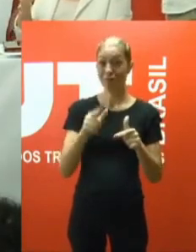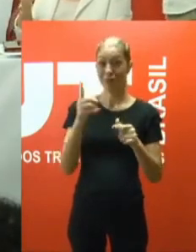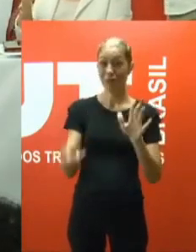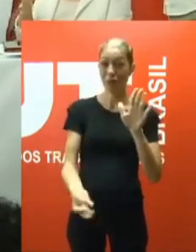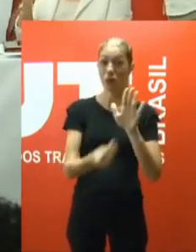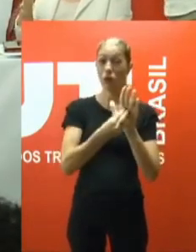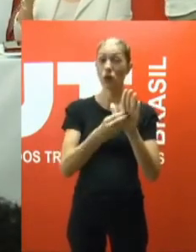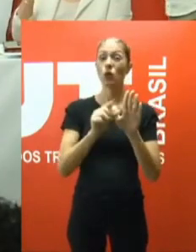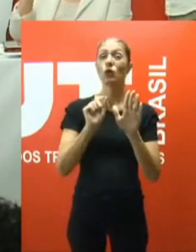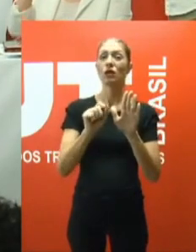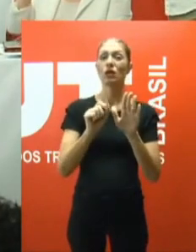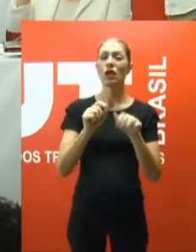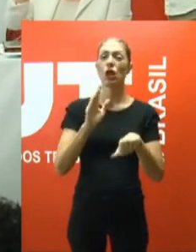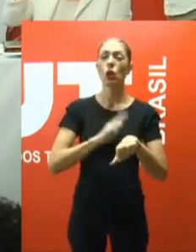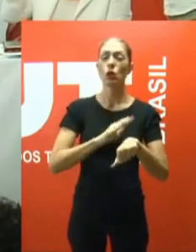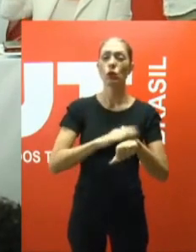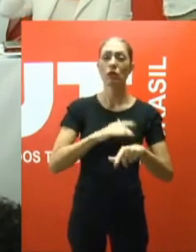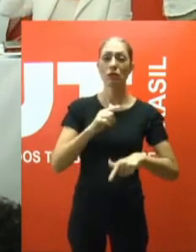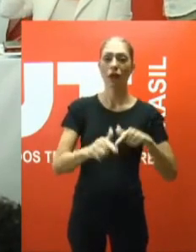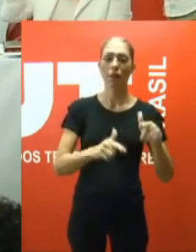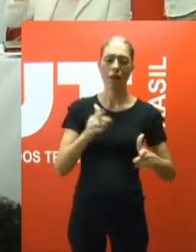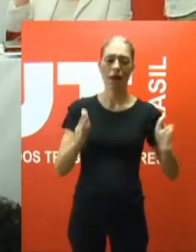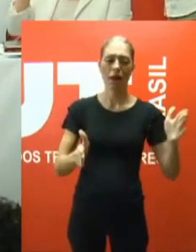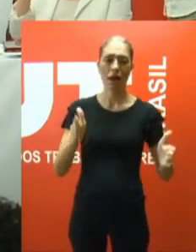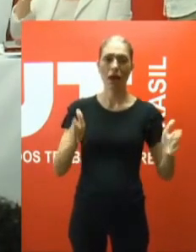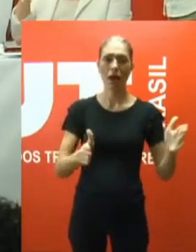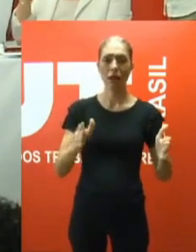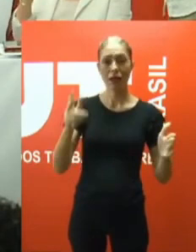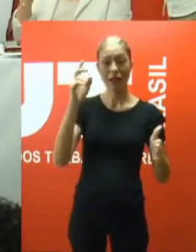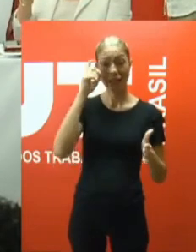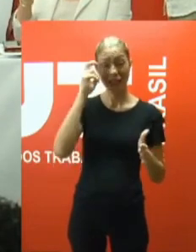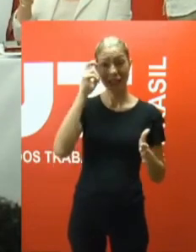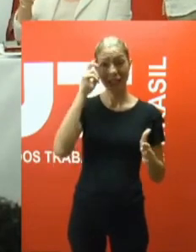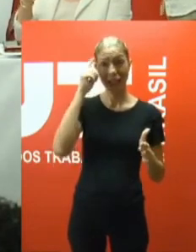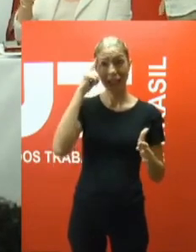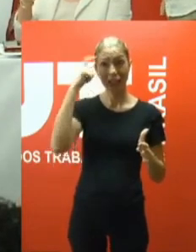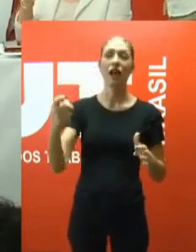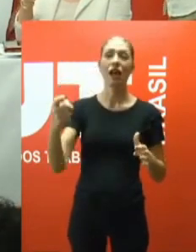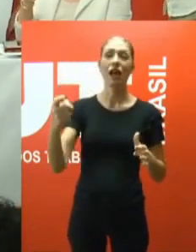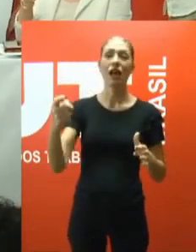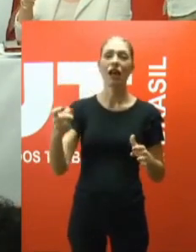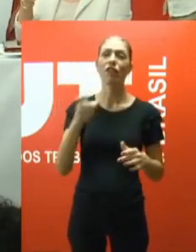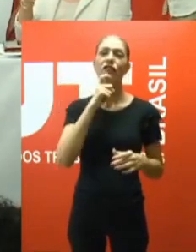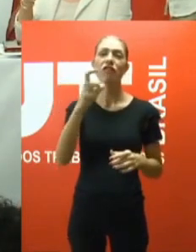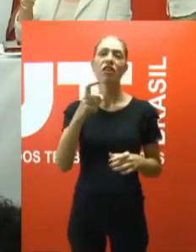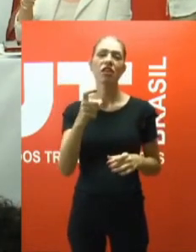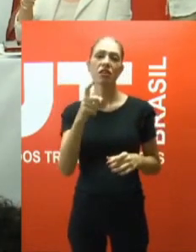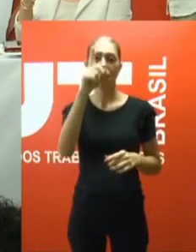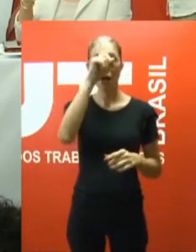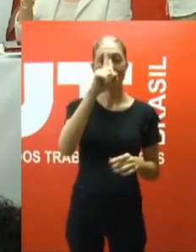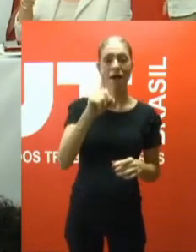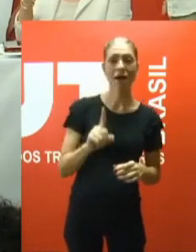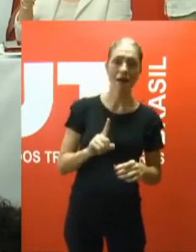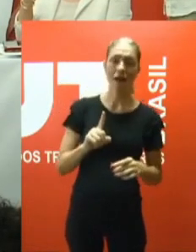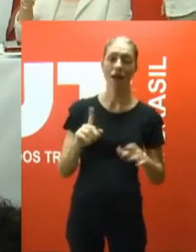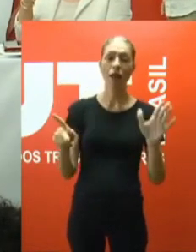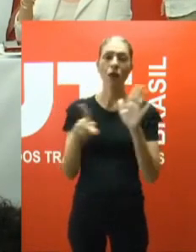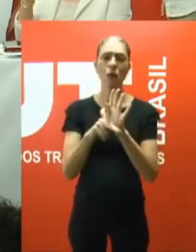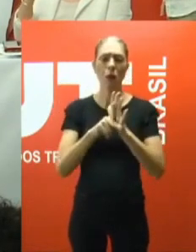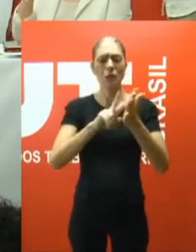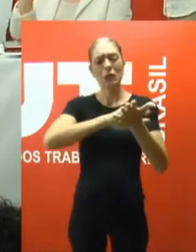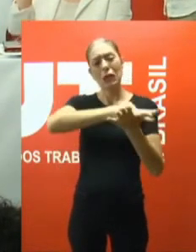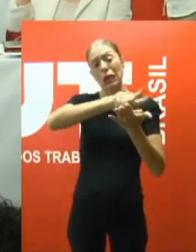trabalho intermitente. Inventaram uma carteira verde e amarela, inventaram uma casa verde e amarela, inventaram uma série de